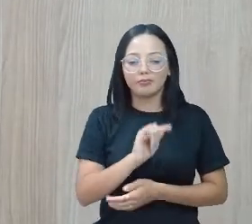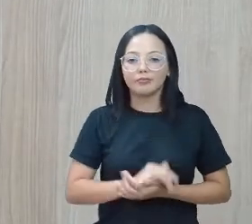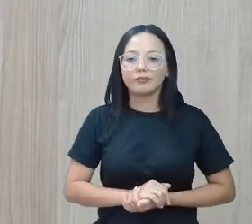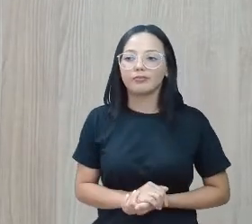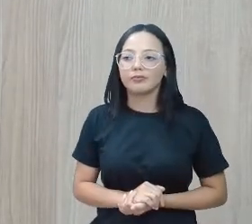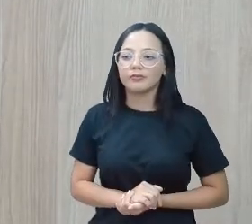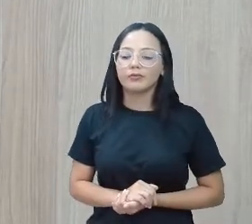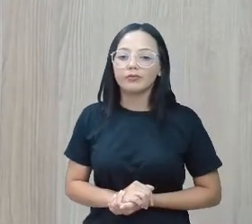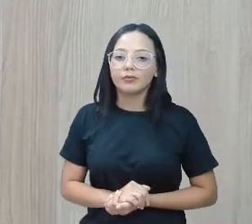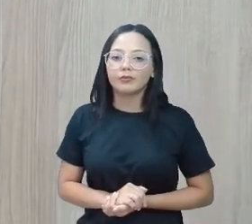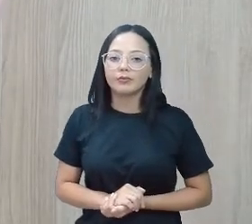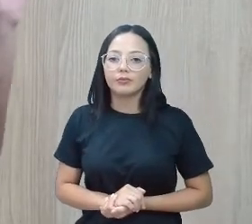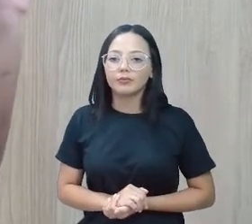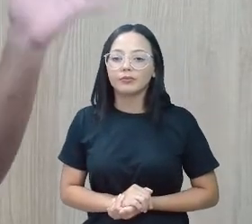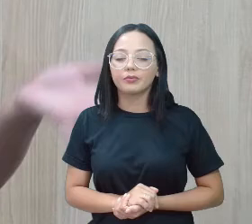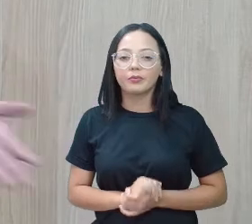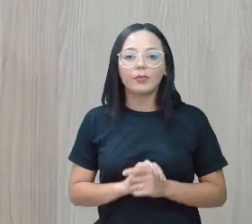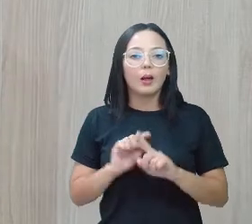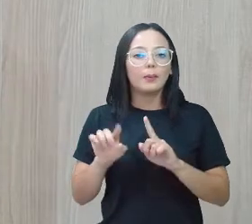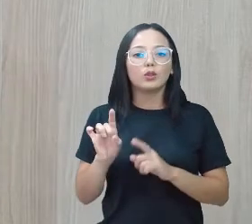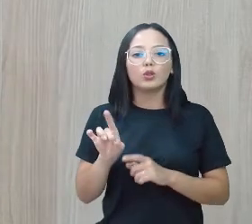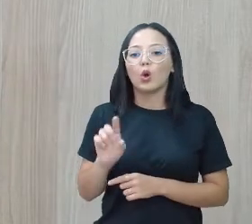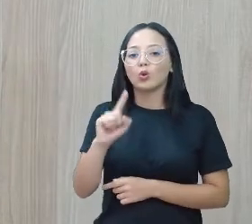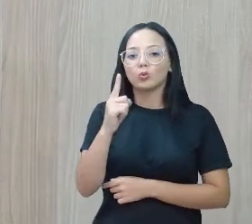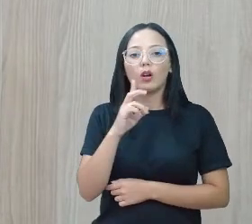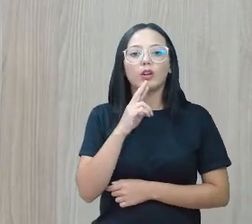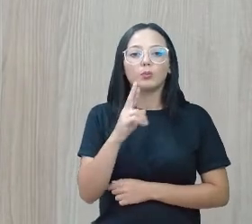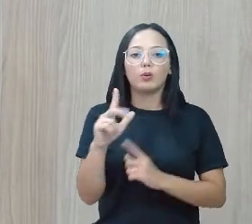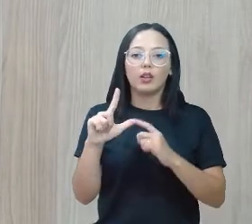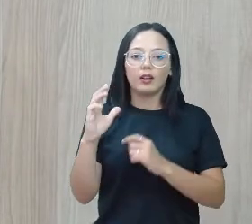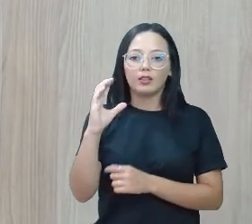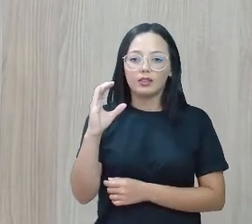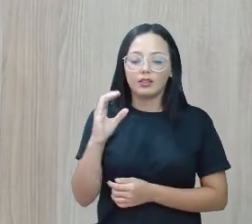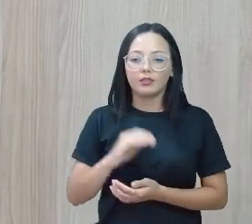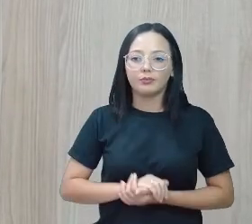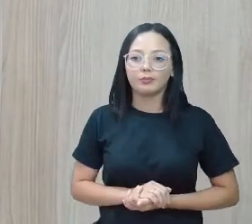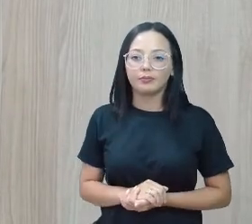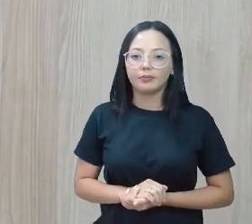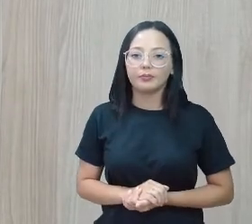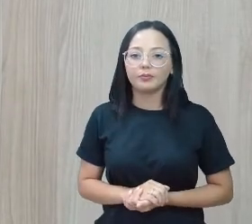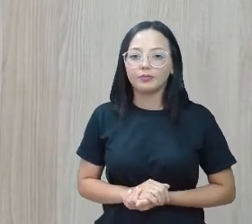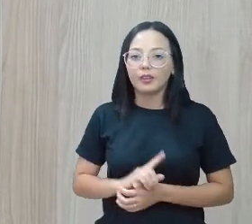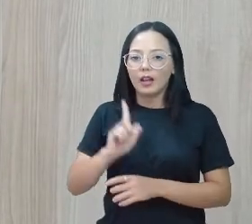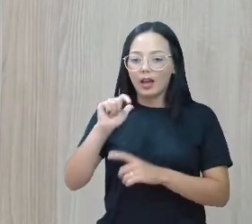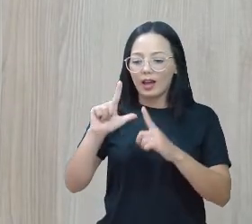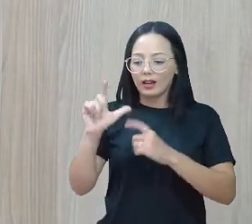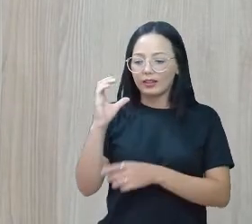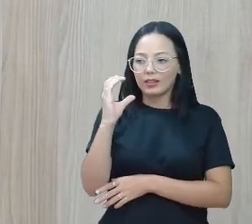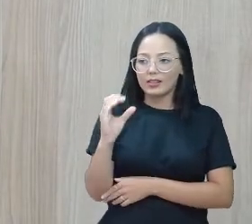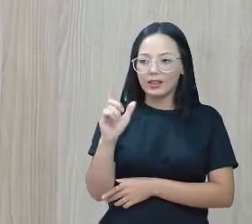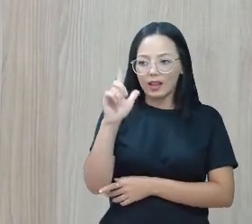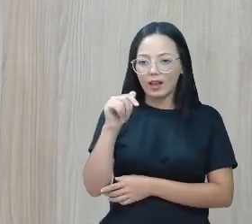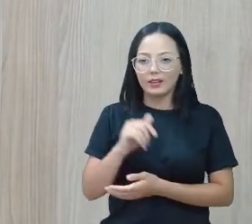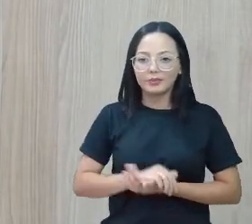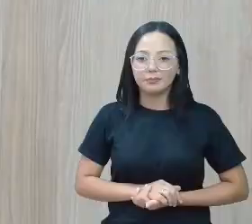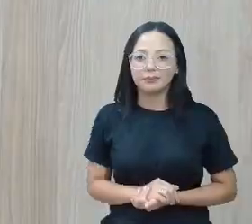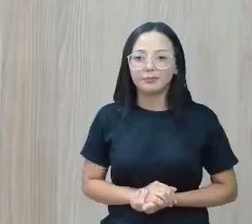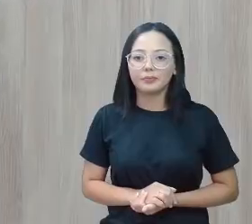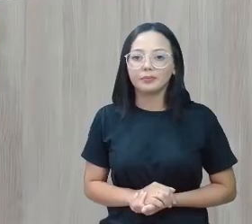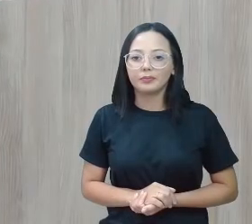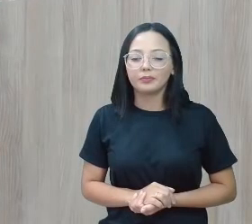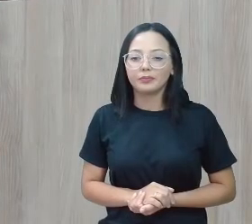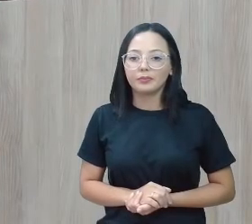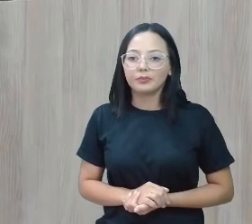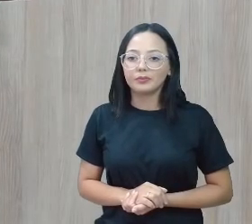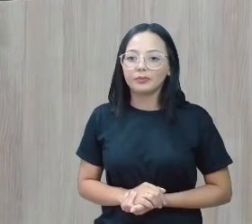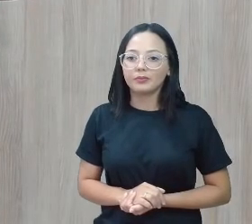Massa. Mas então, até agora temos a resposta como letra C. Letra C, Será né? que é a letra C, Será gente? que é? Vamos ver,